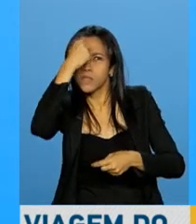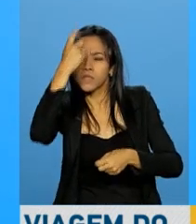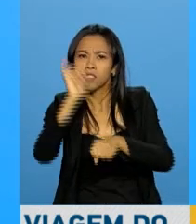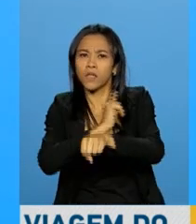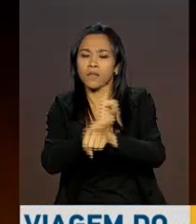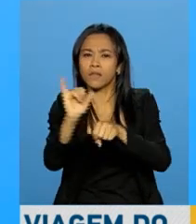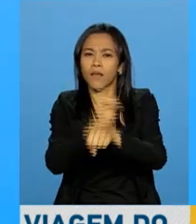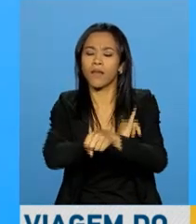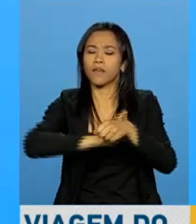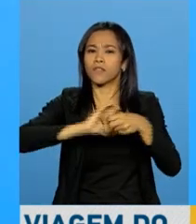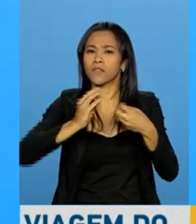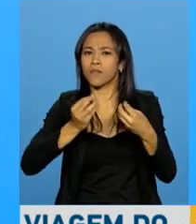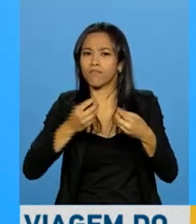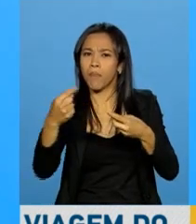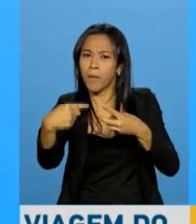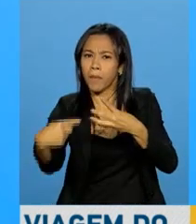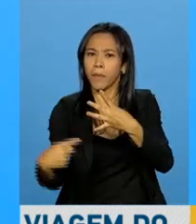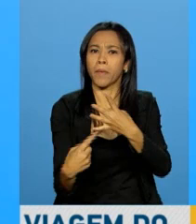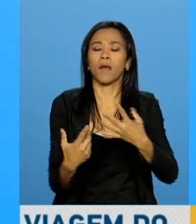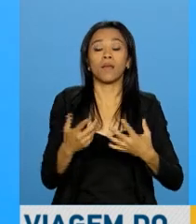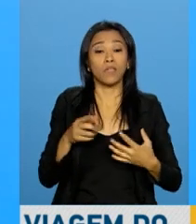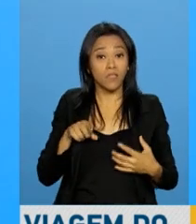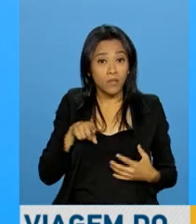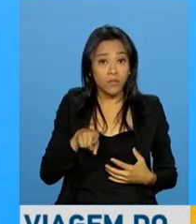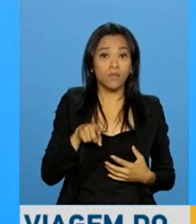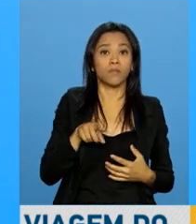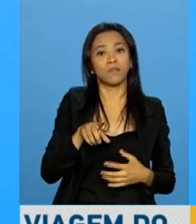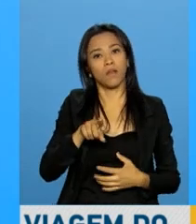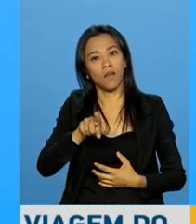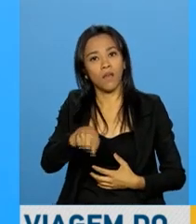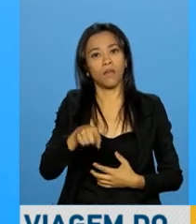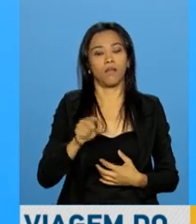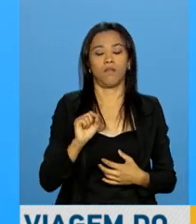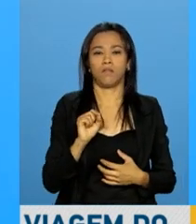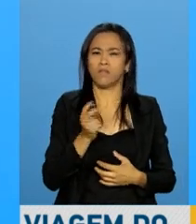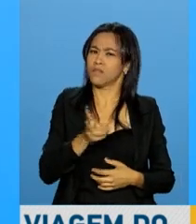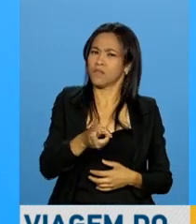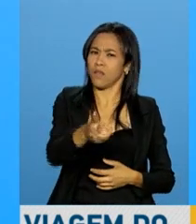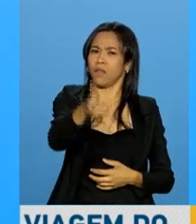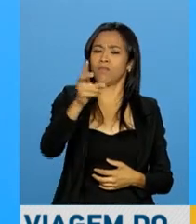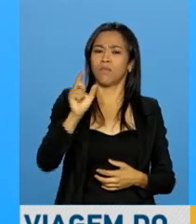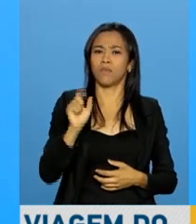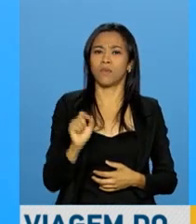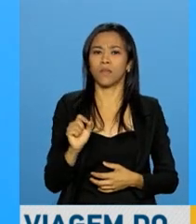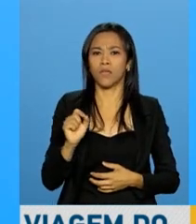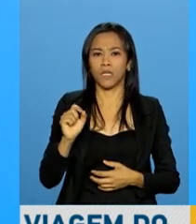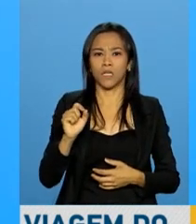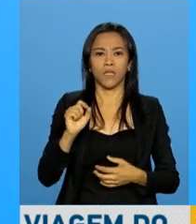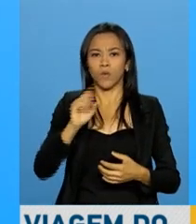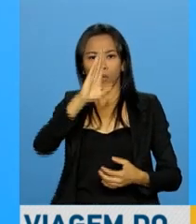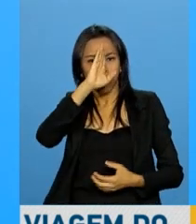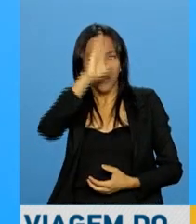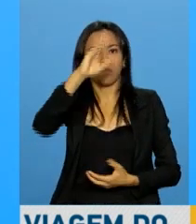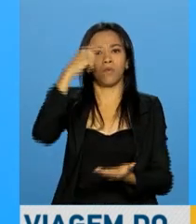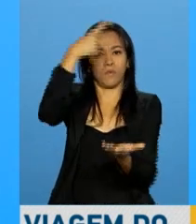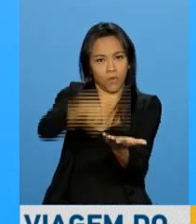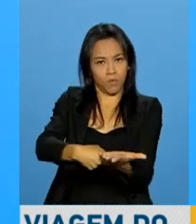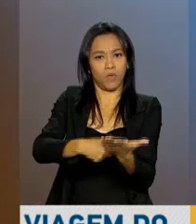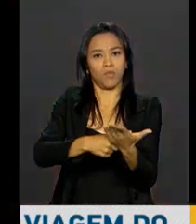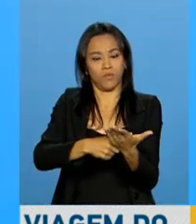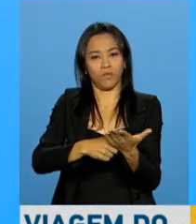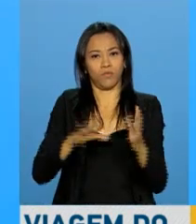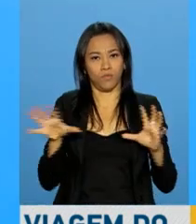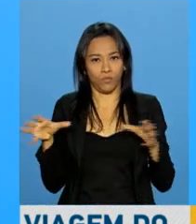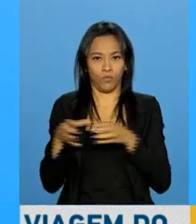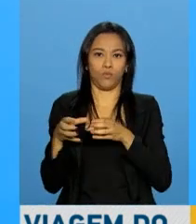e complementares, deve figurar, como figura, sempre no topo da agenda do nosso